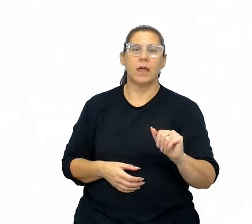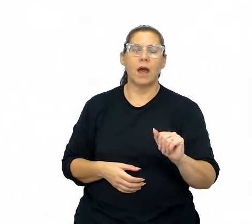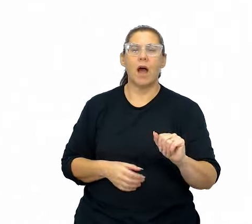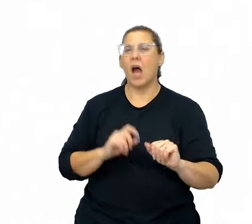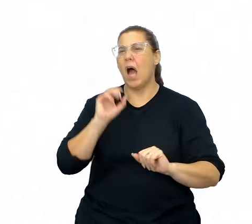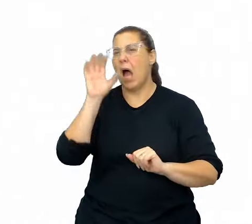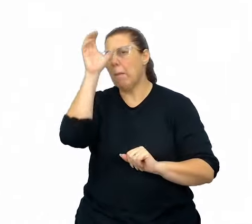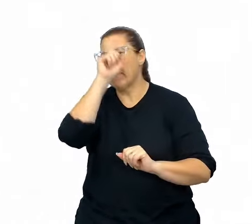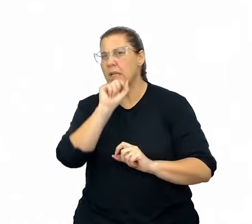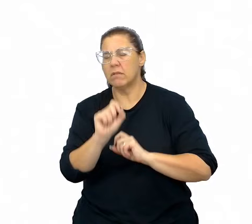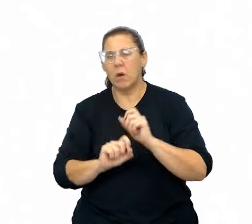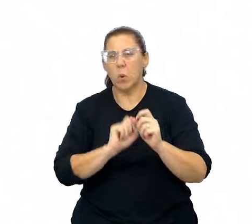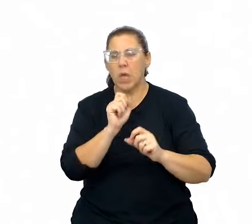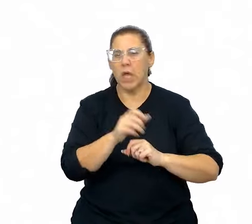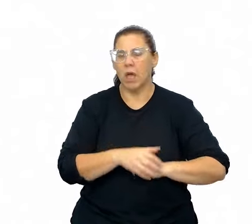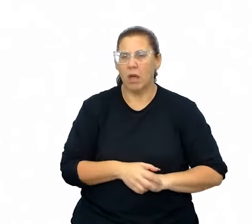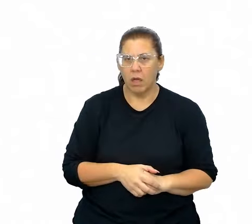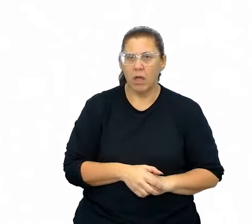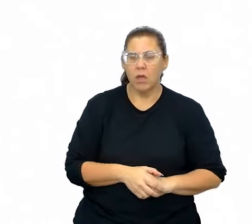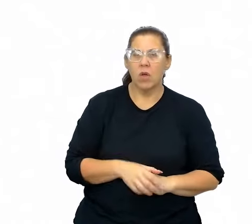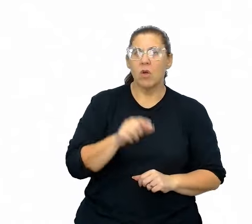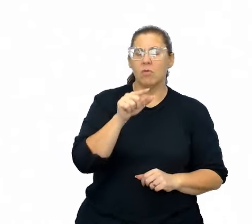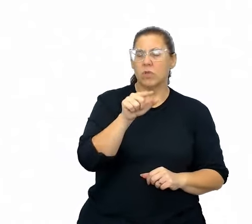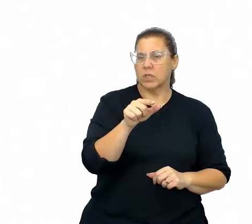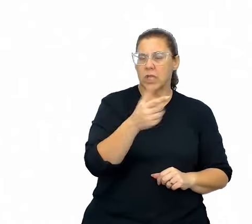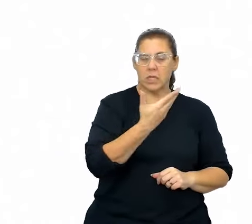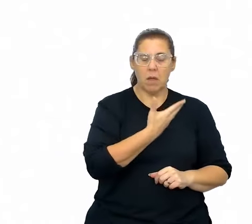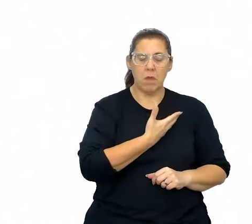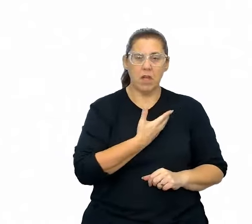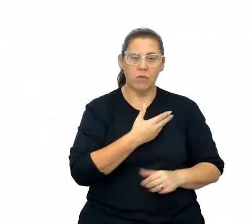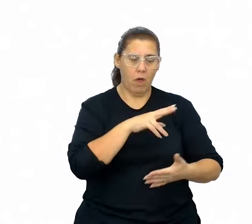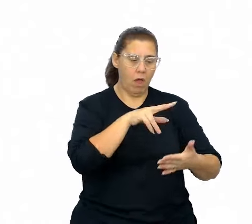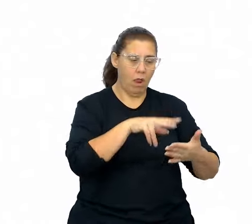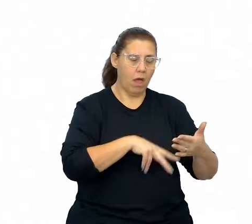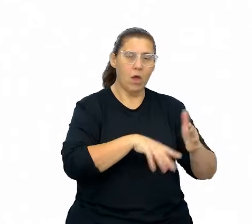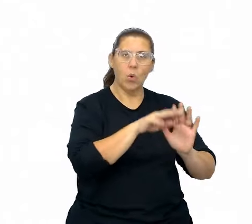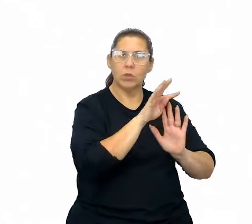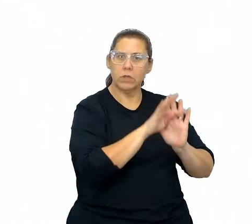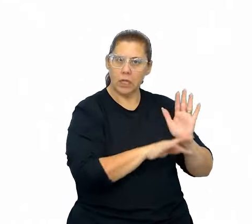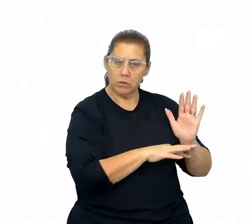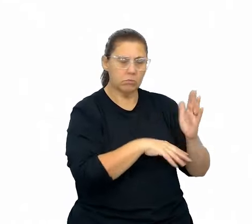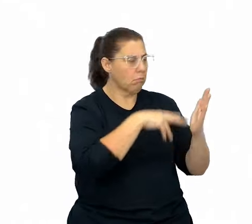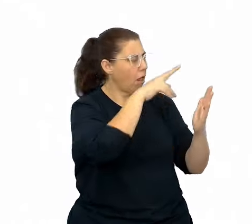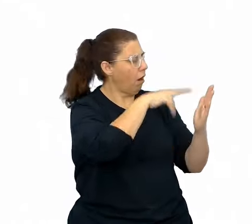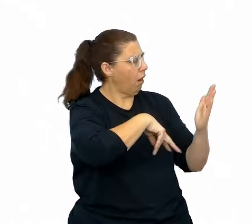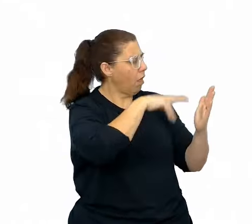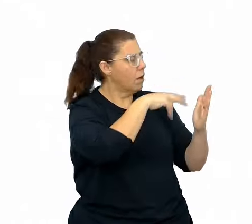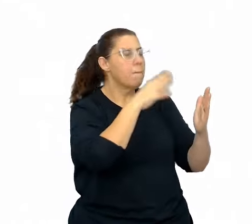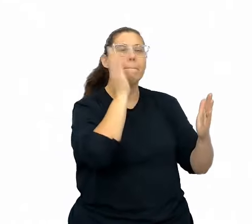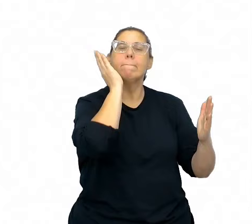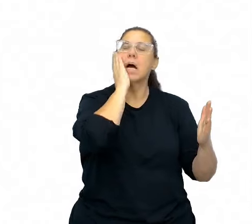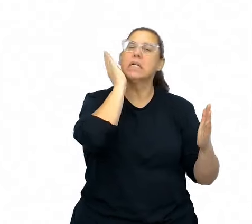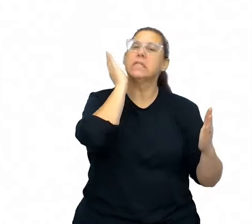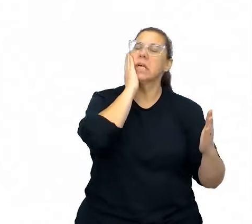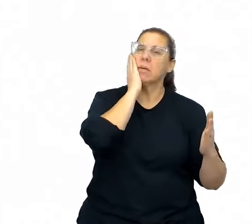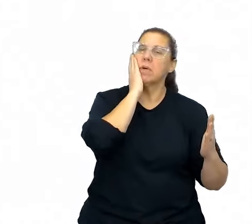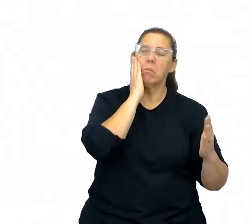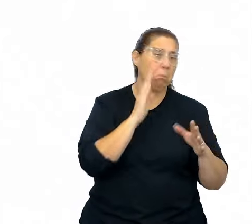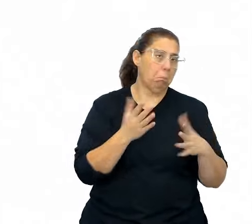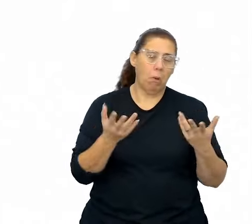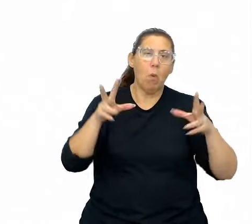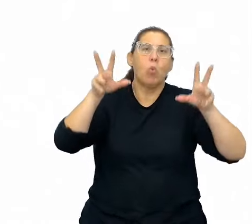aprender? Nesta aula, você e seus colegas lerão um texto para saber mais sobre o